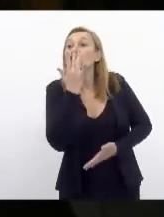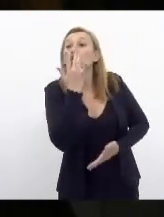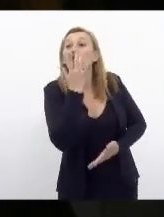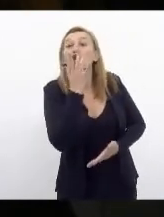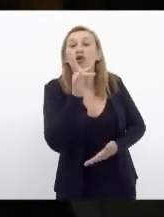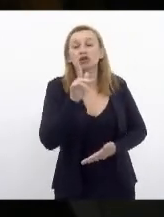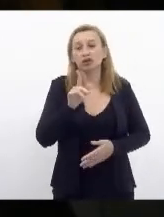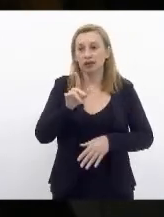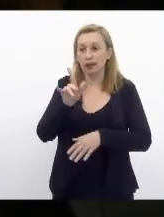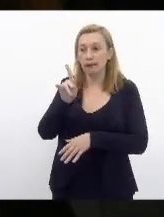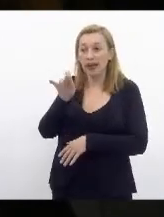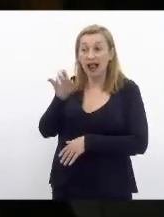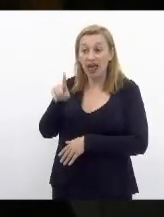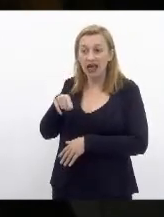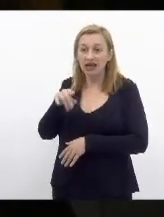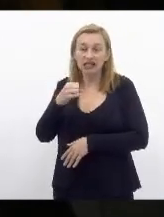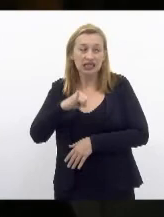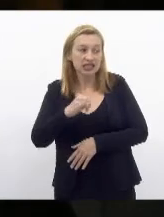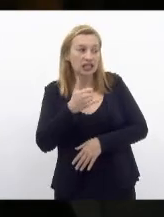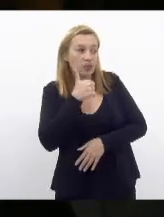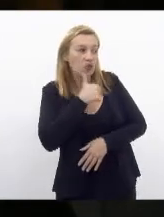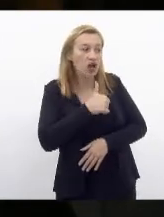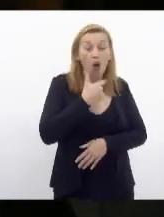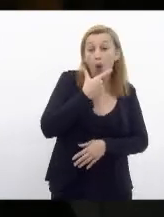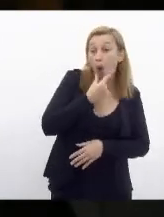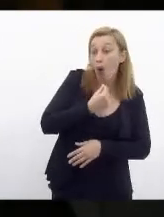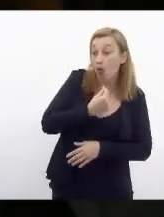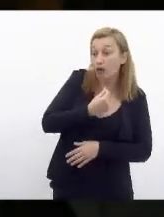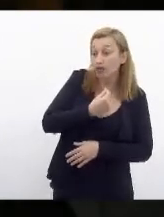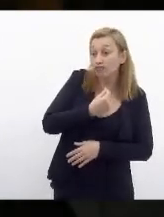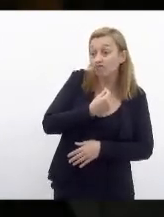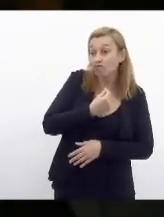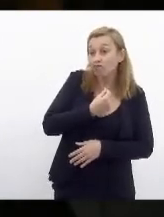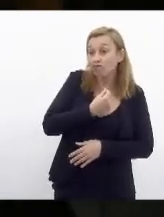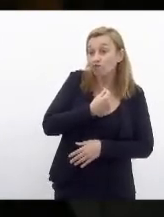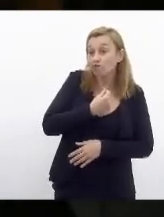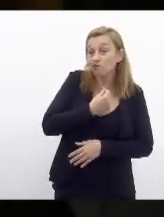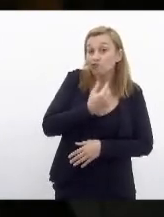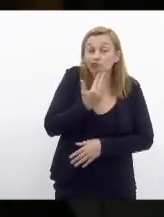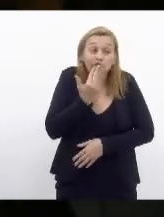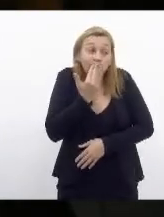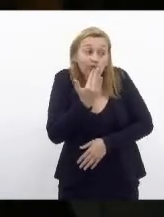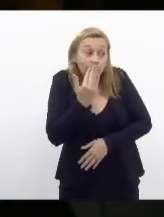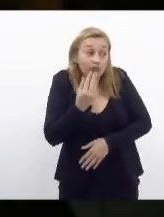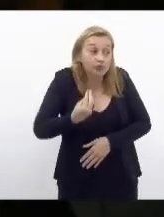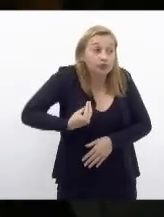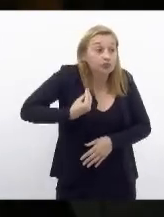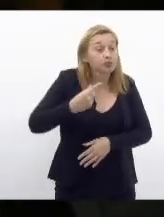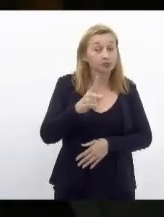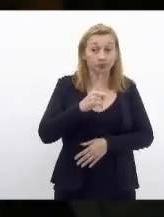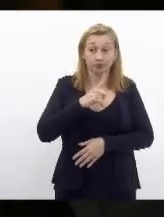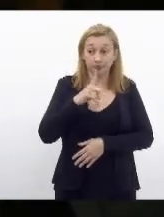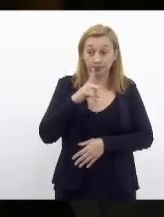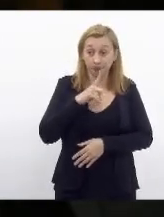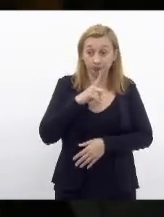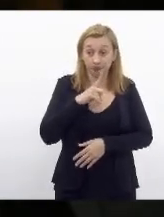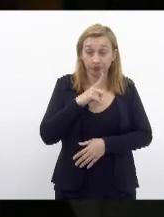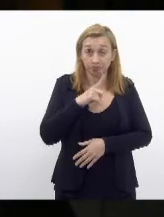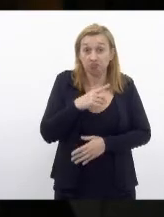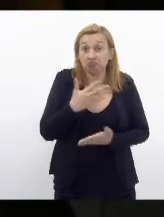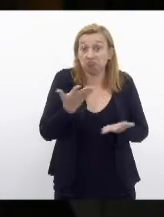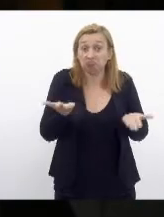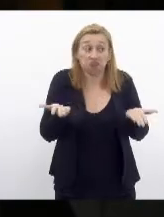pele, se era homem, se era mulher, que tipo de vida teve,